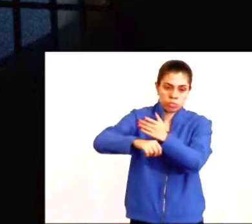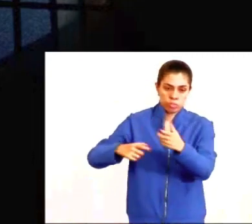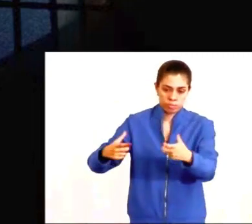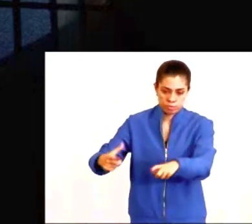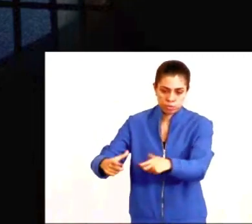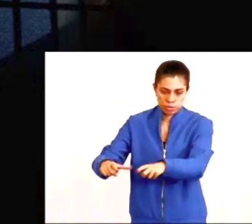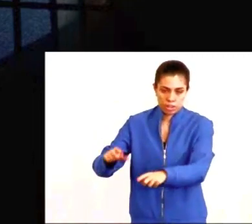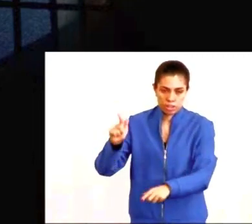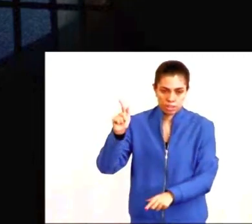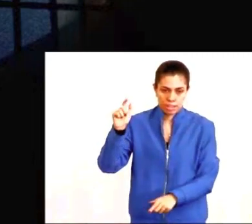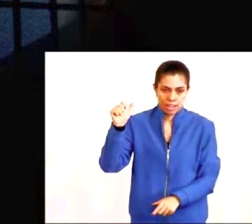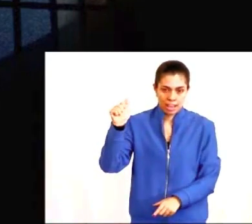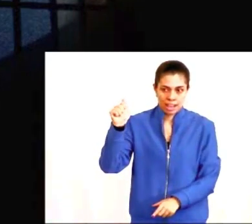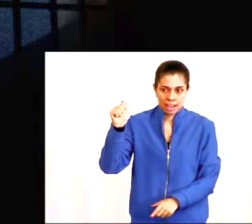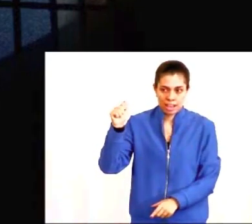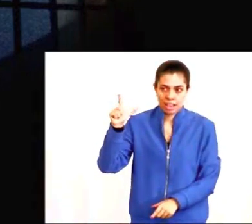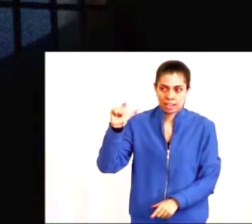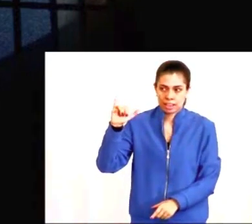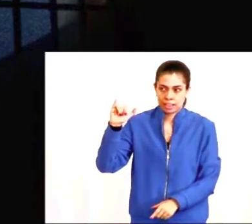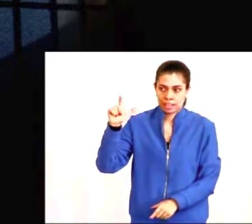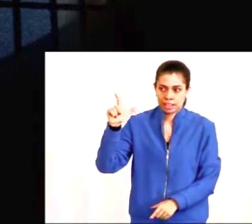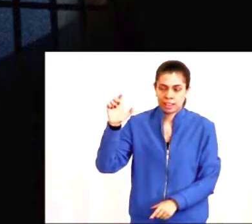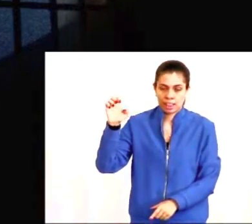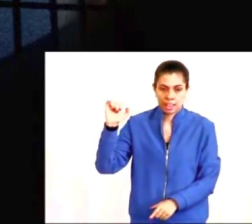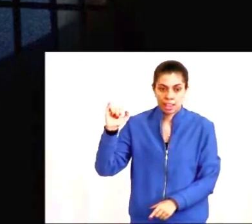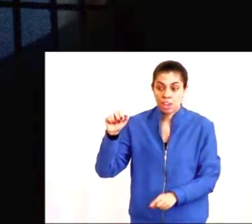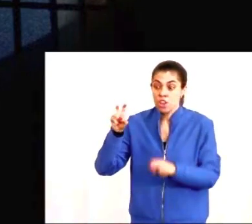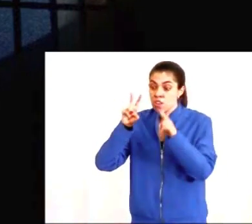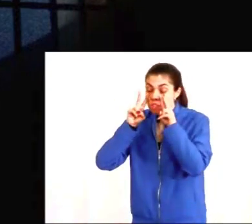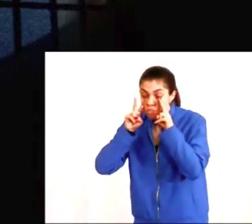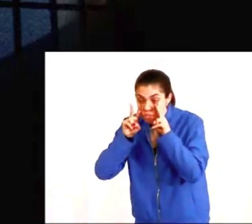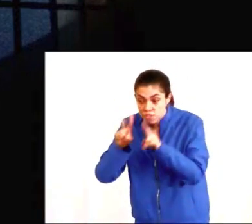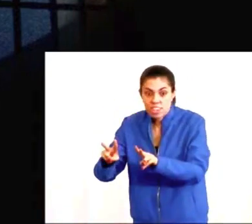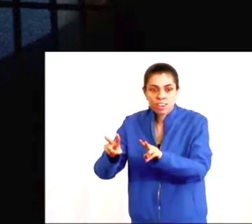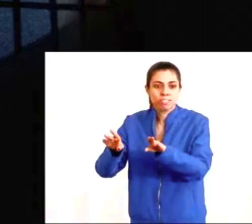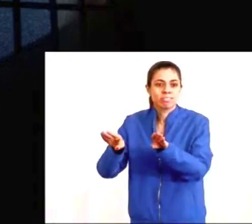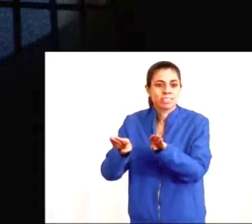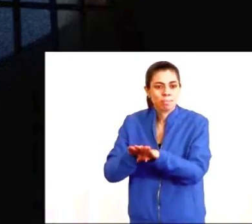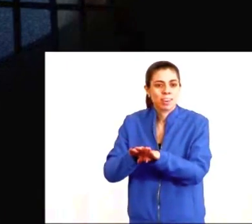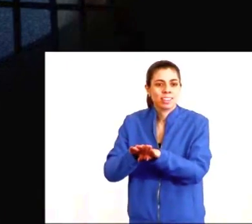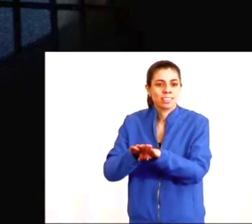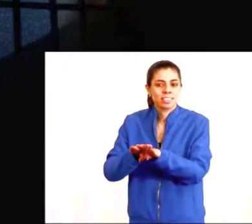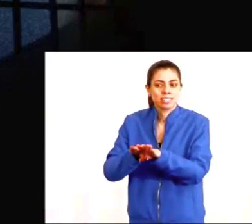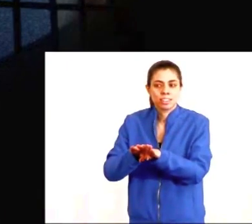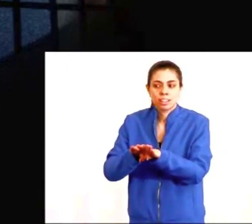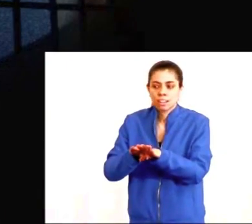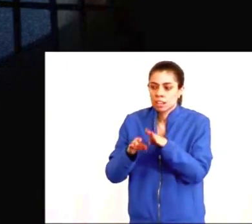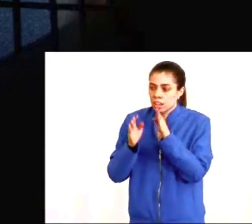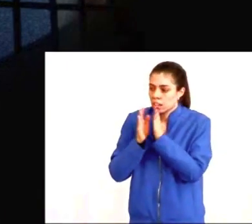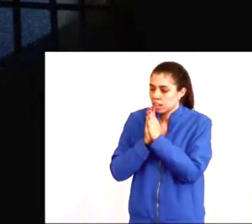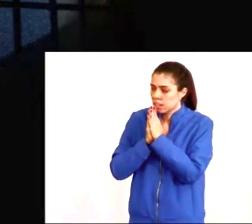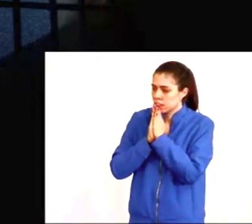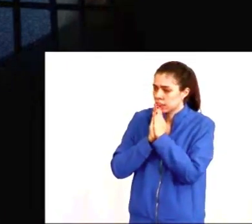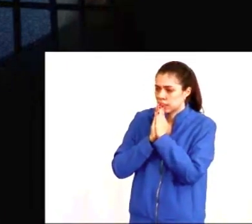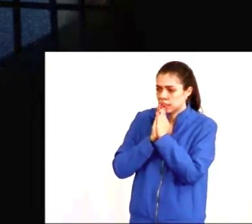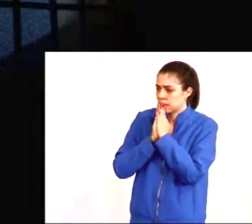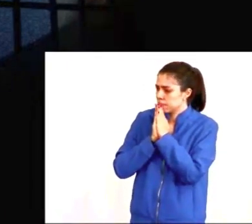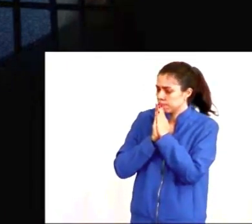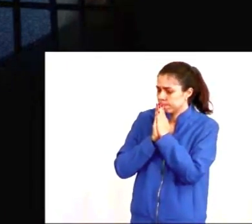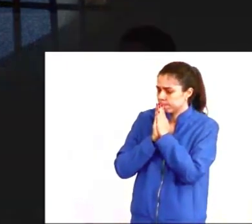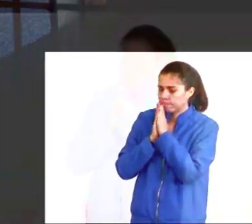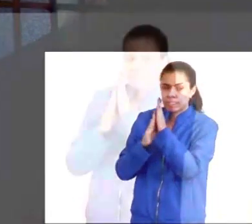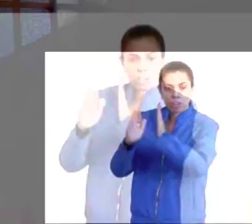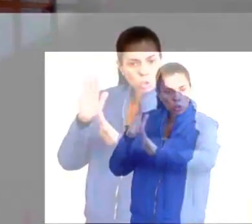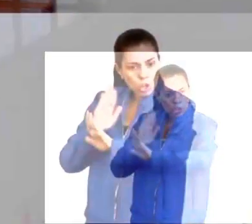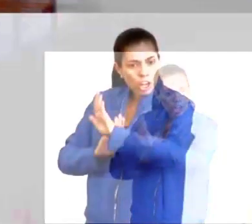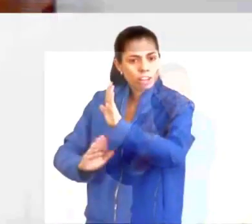ouviram, o adoraram, mas alguns duvidaram. Bom, essa é uma passagem